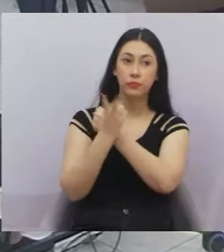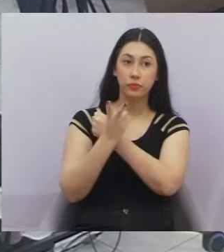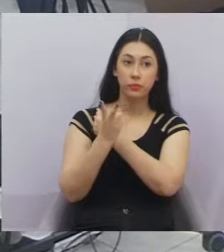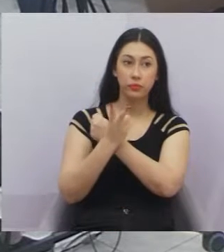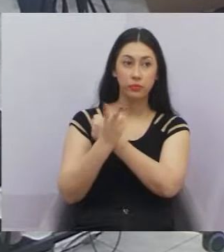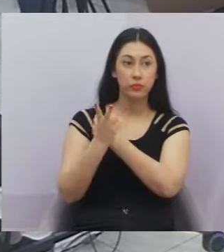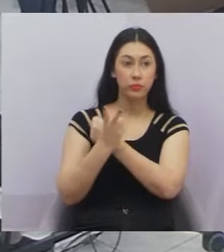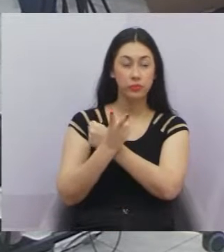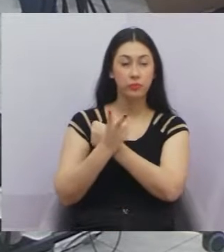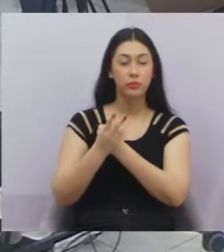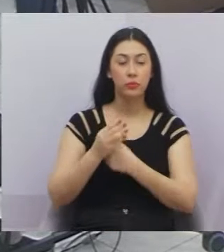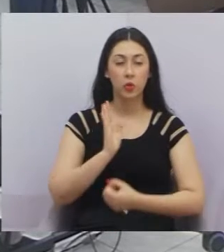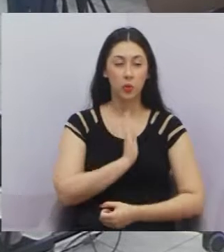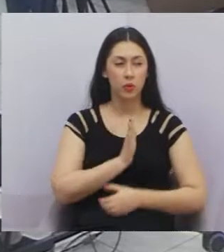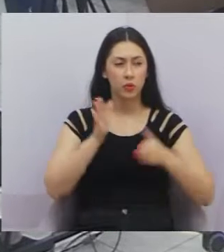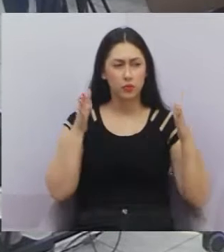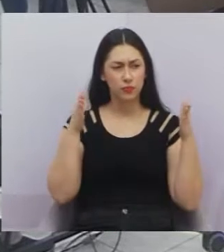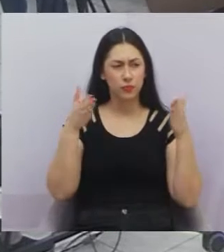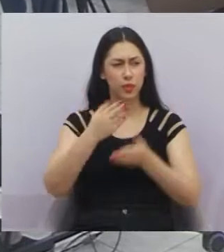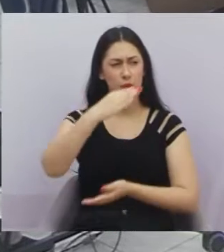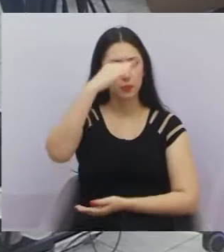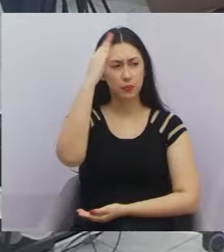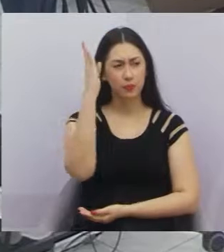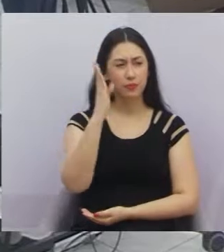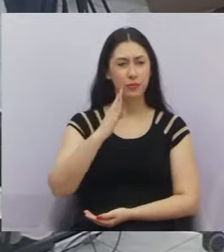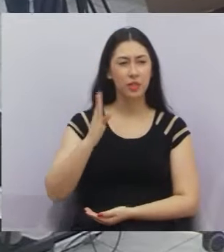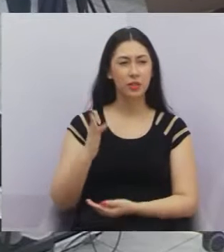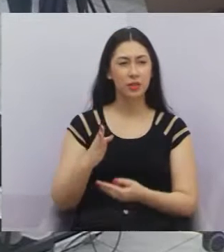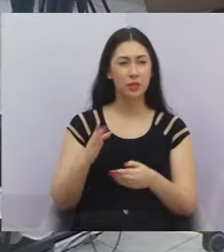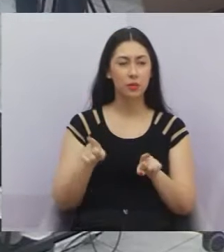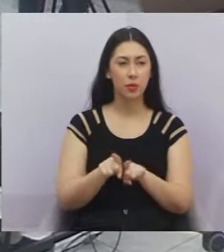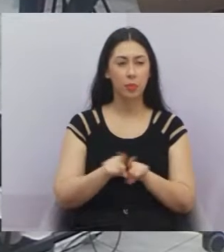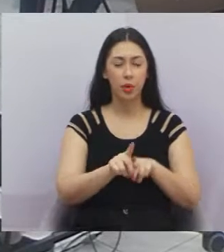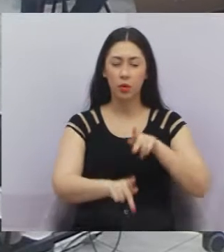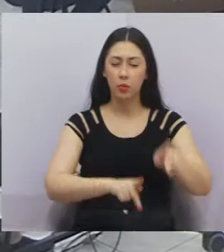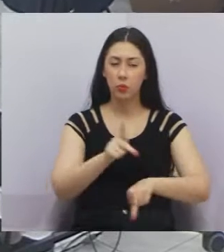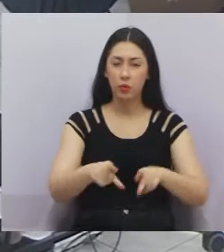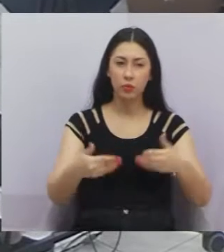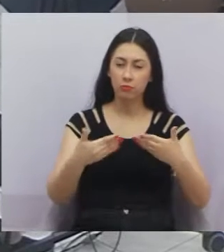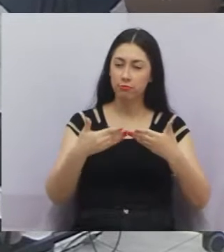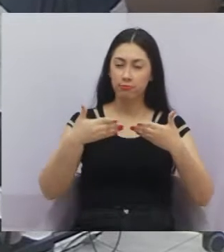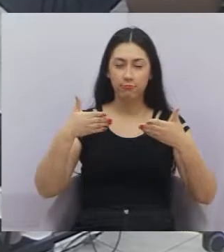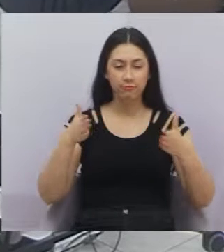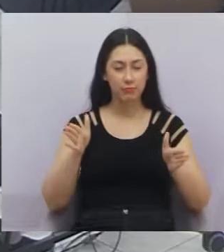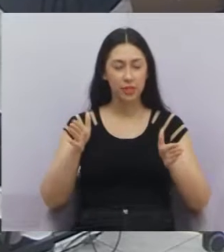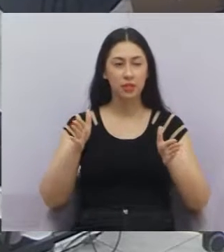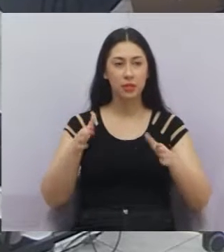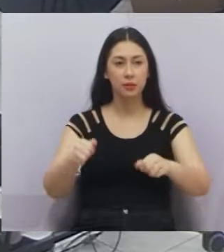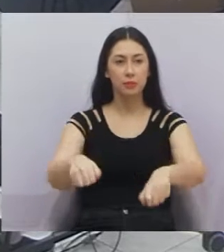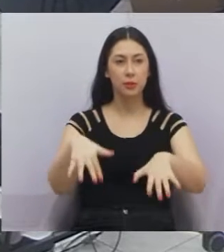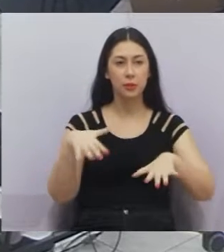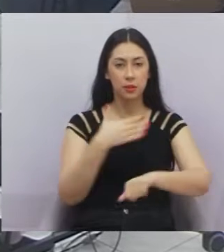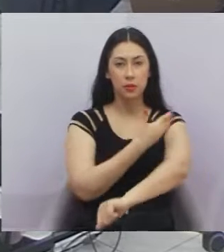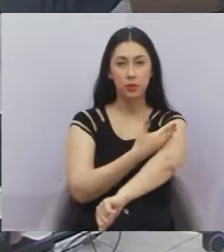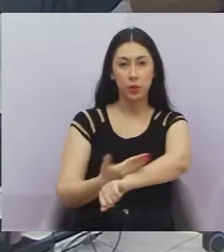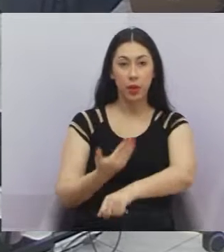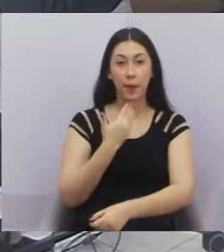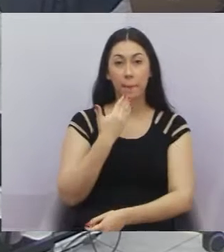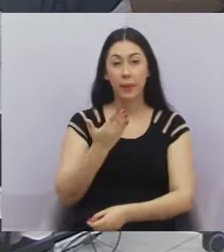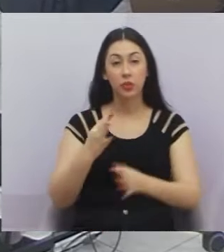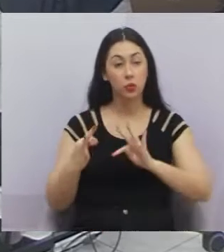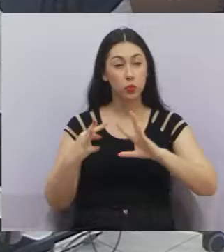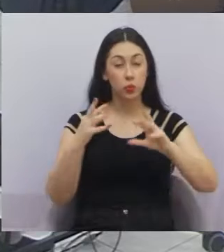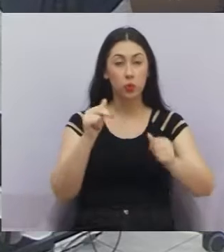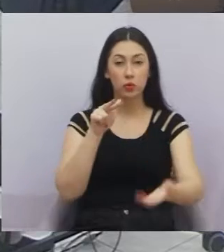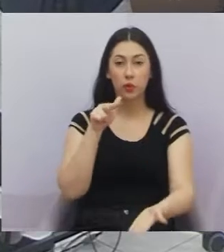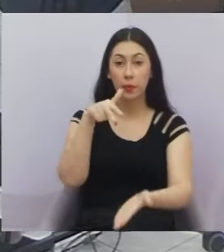coração inteiramente voltado para a pátria e para a comunidade que servimos, declaro aberto a presente sessão ordinária. Peço a todos que se levantem